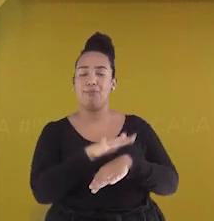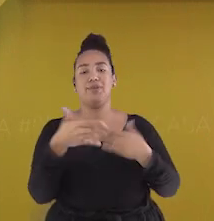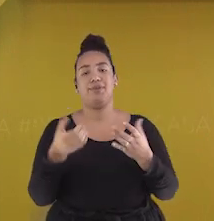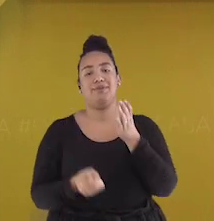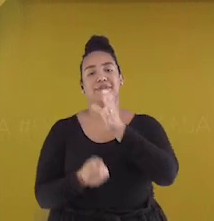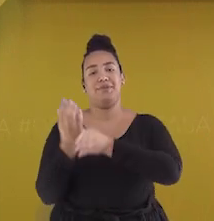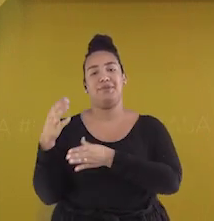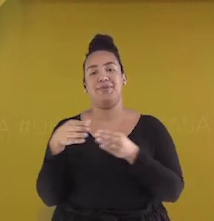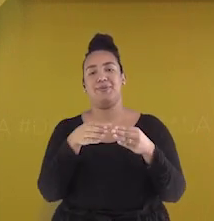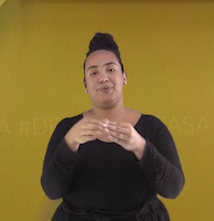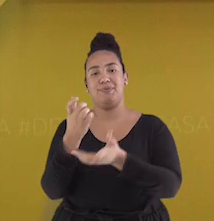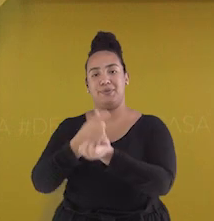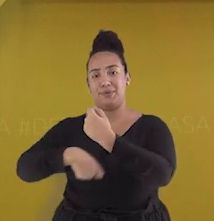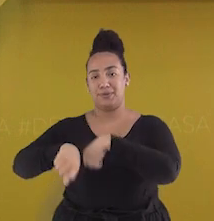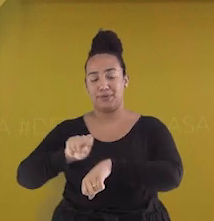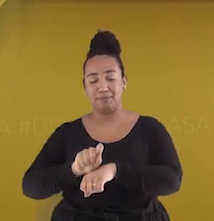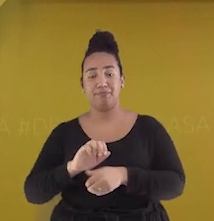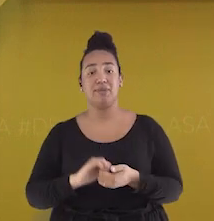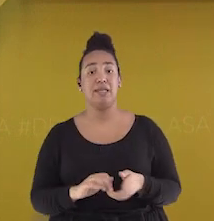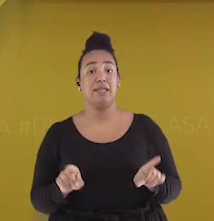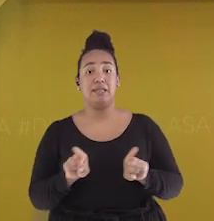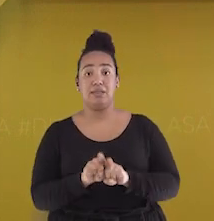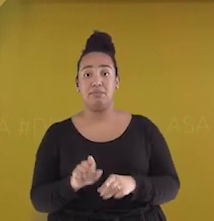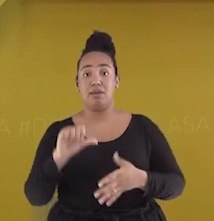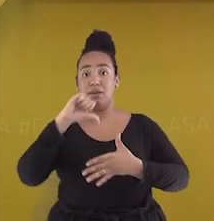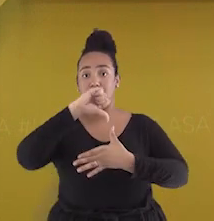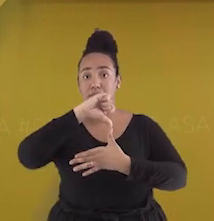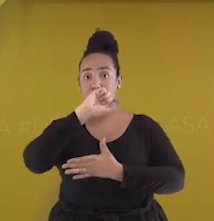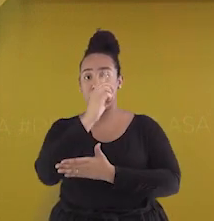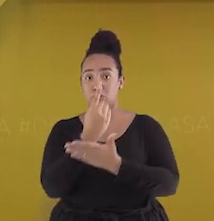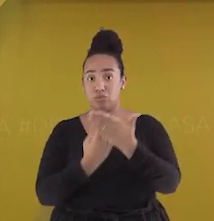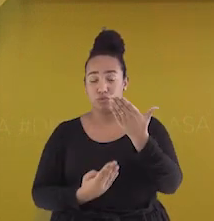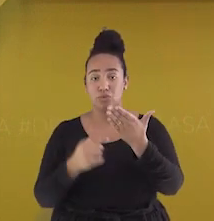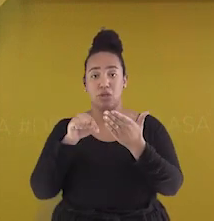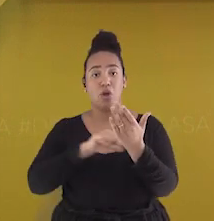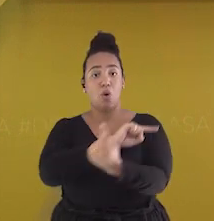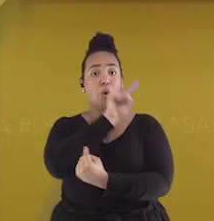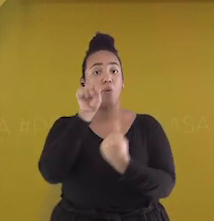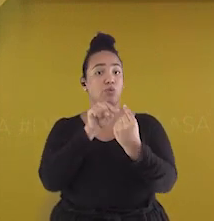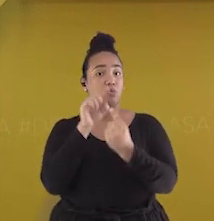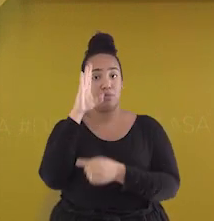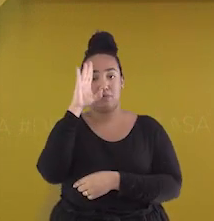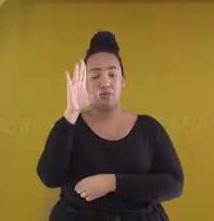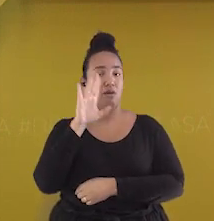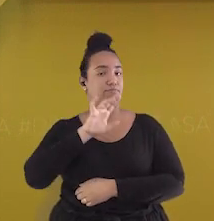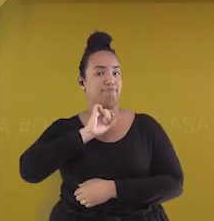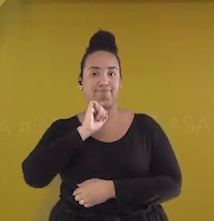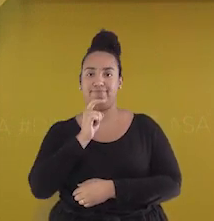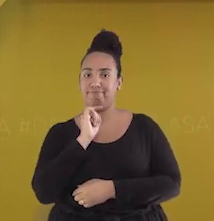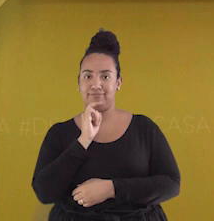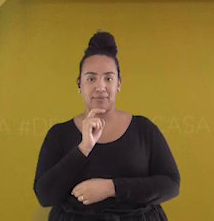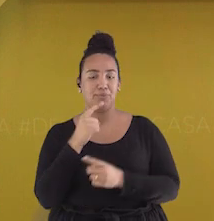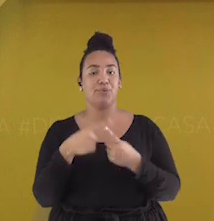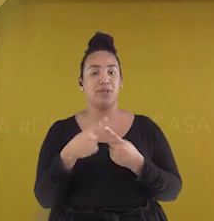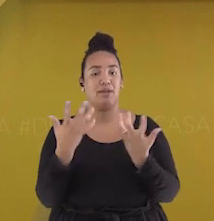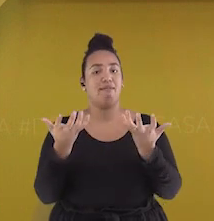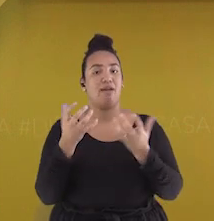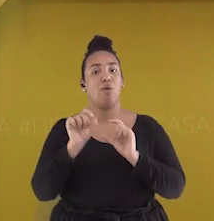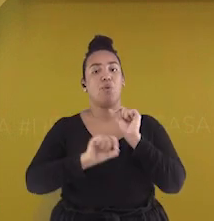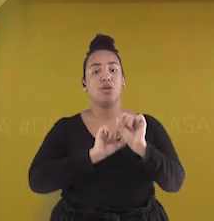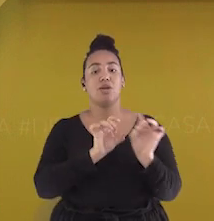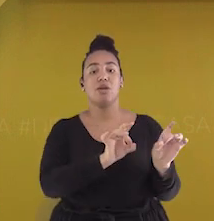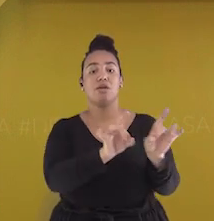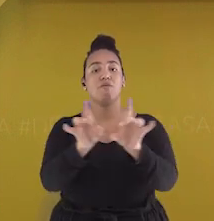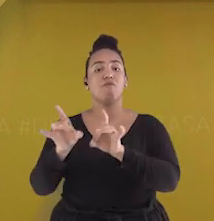Mercosul ainda não atingiu seu grande objetivo de ser um mercado comum. Vimos sobre alguns